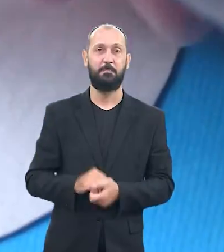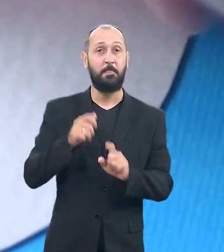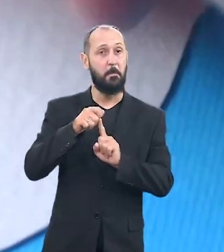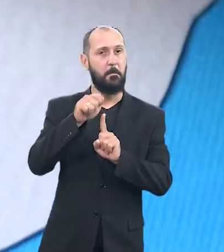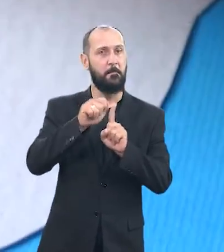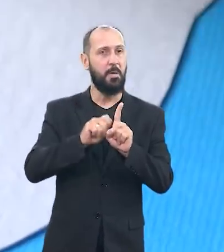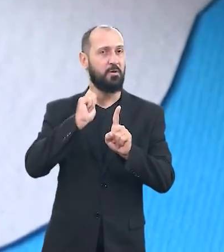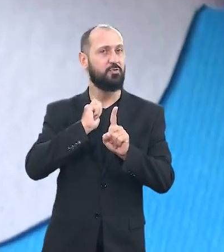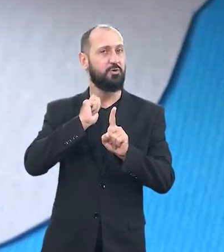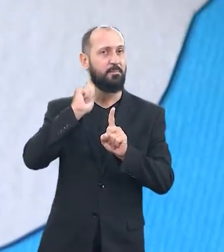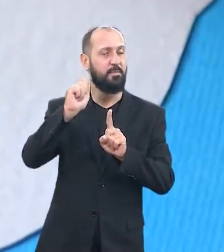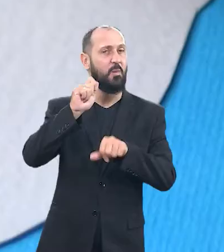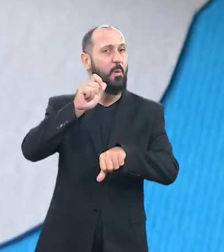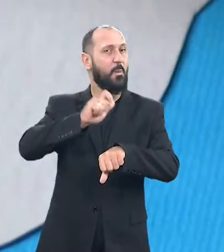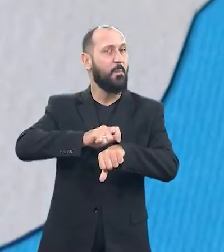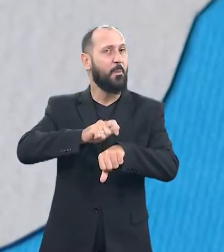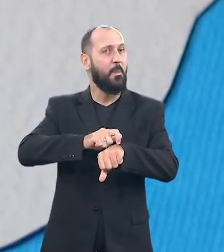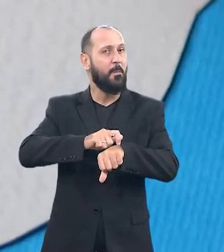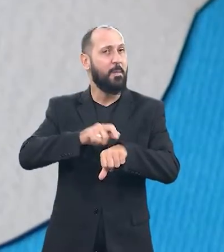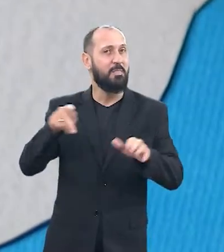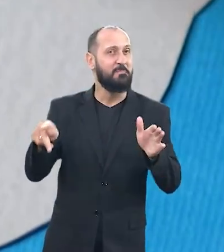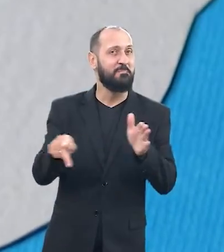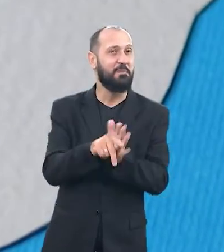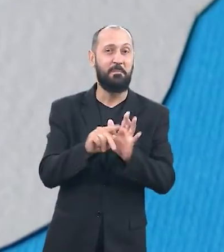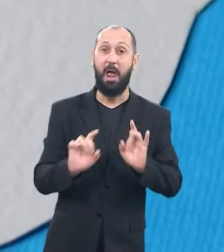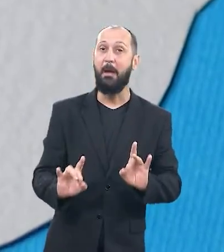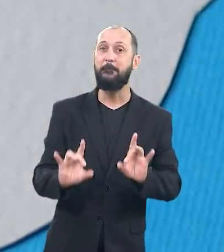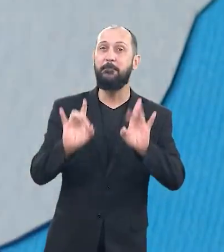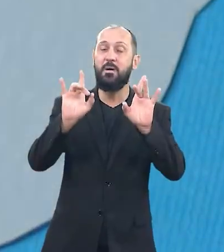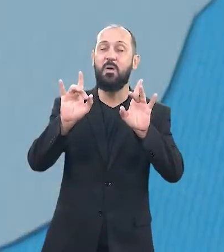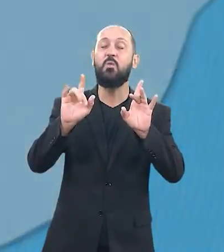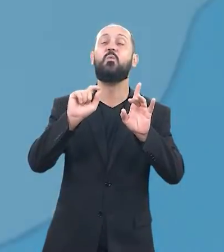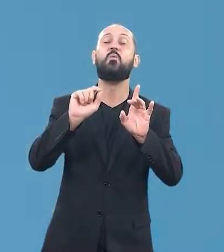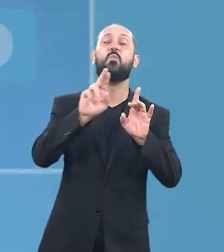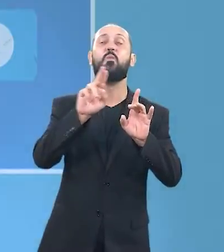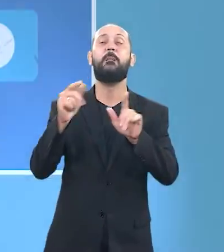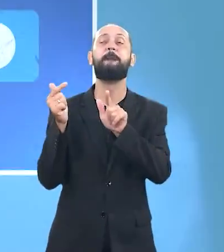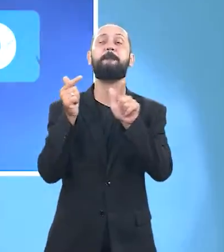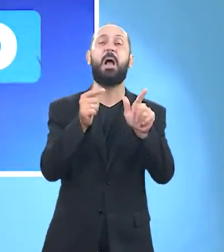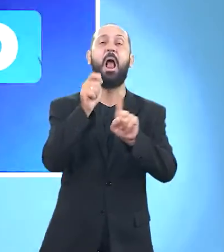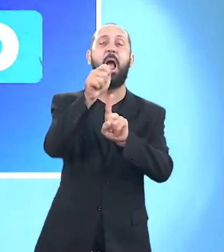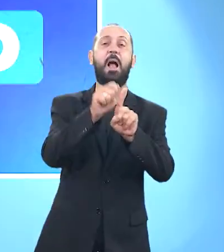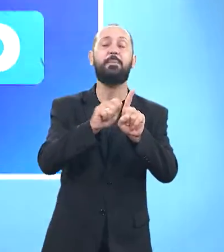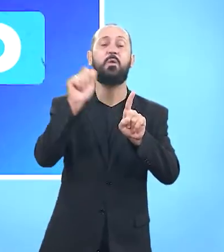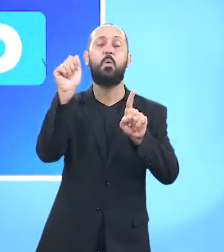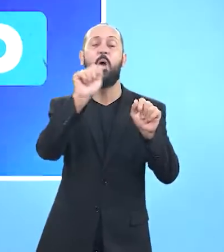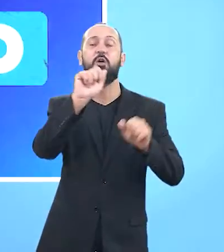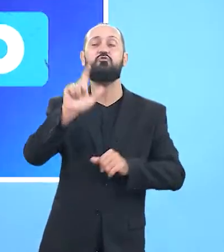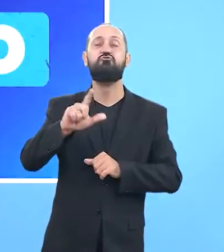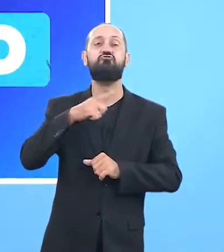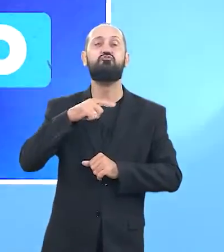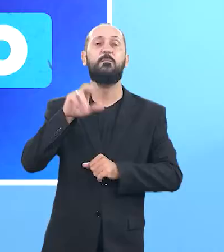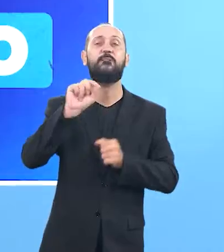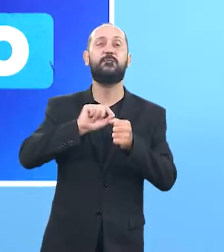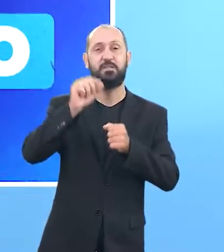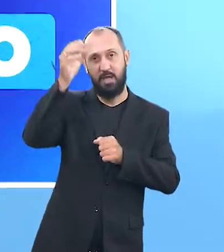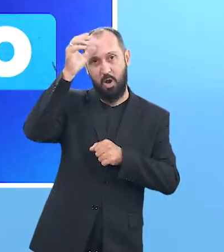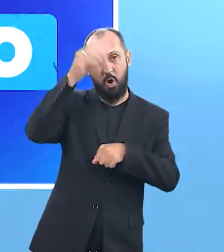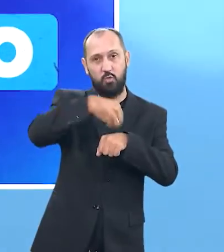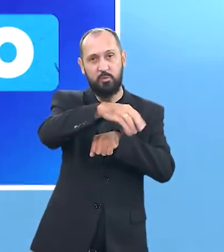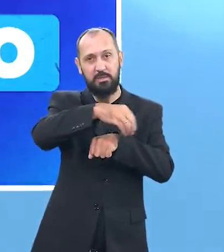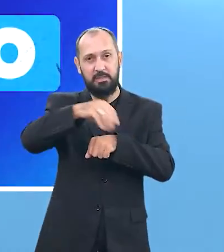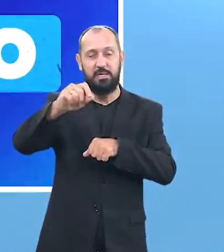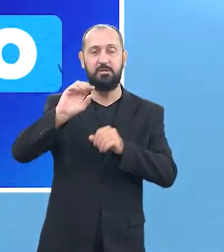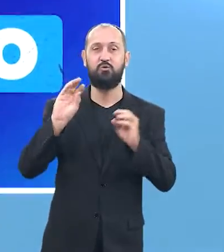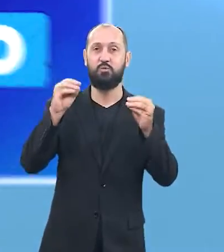O mês de abril se tornou um momento especial com o Abril Azul, dedicado à conscientização sobre